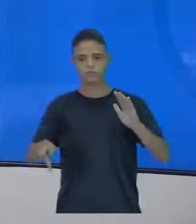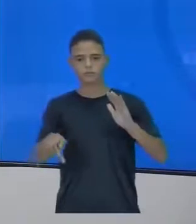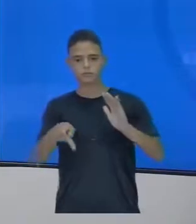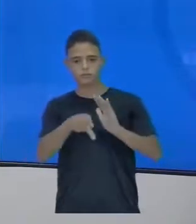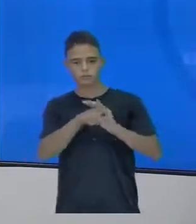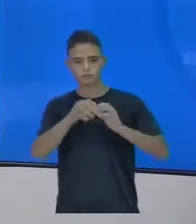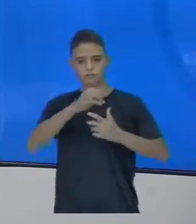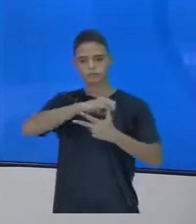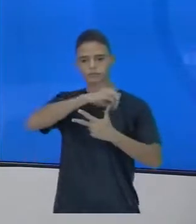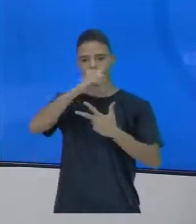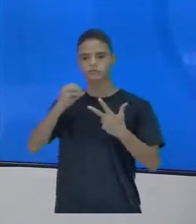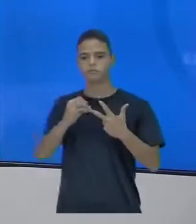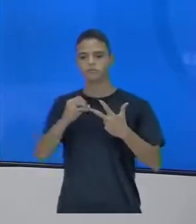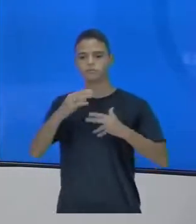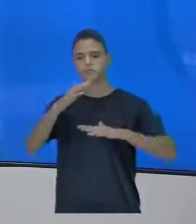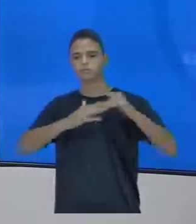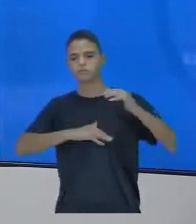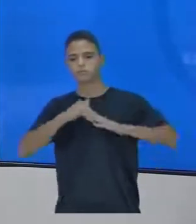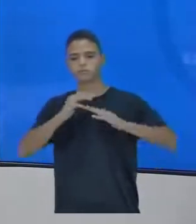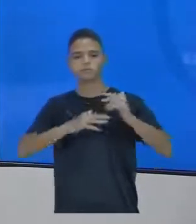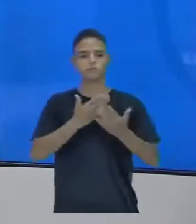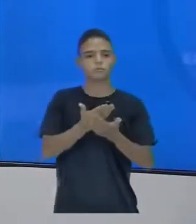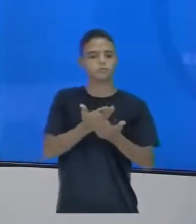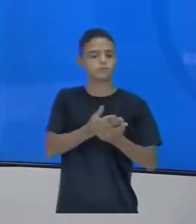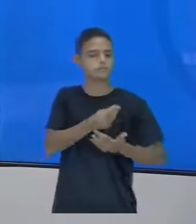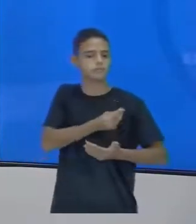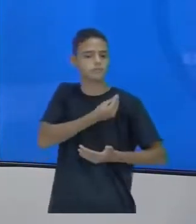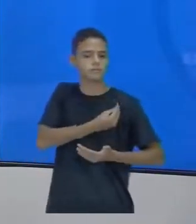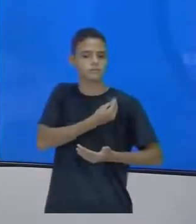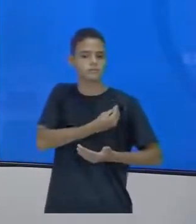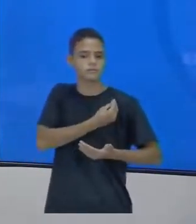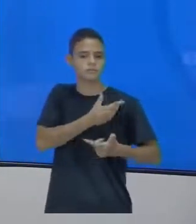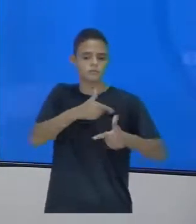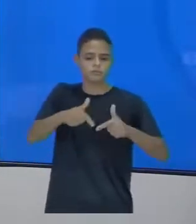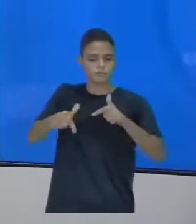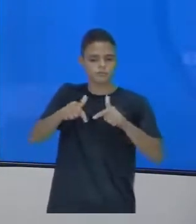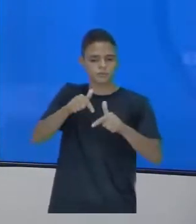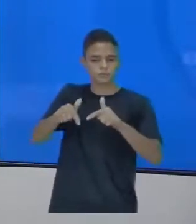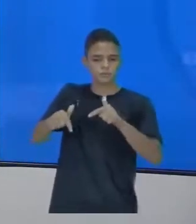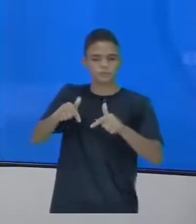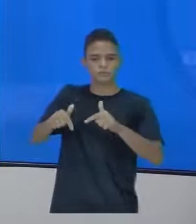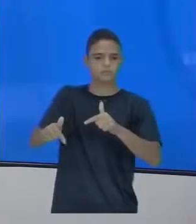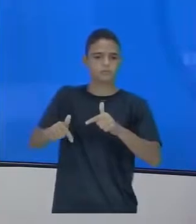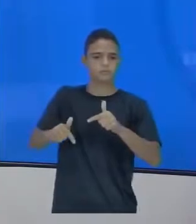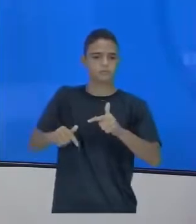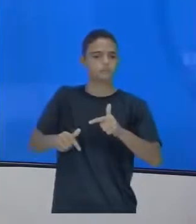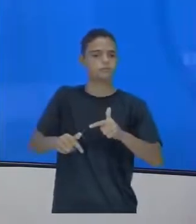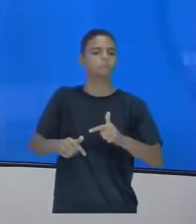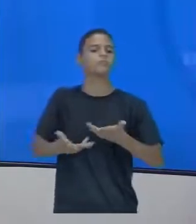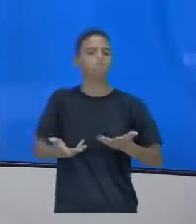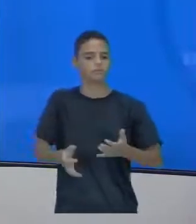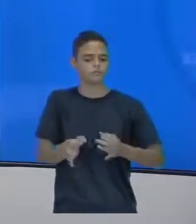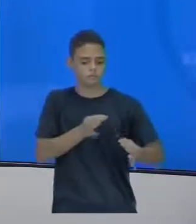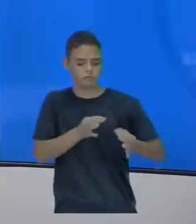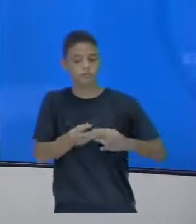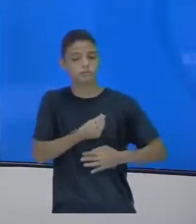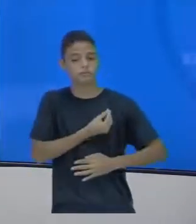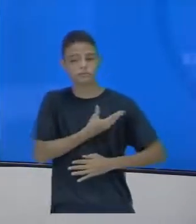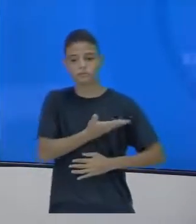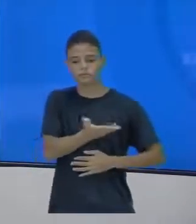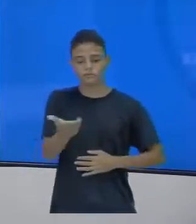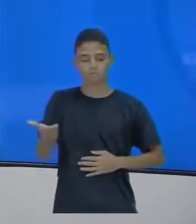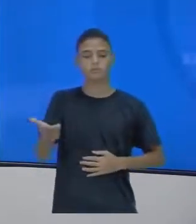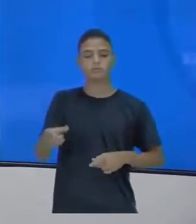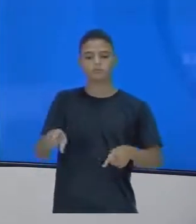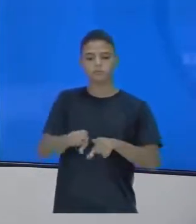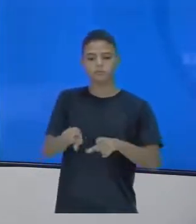das nossas aulas são habilidades para a vida, são habilidades para o mercado de trabalho, são habilidades para o seu sonho, para o seu projeto de vida. E também